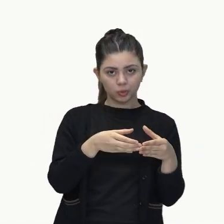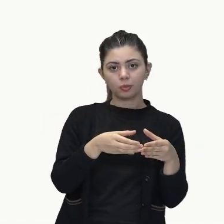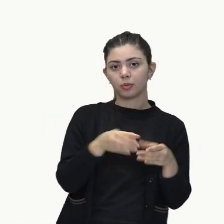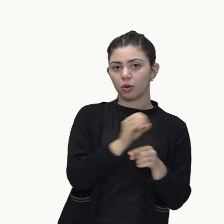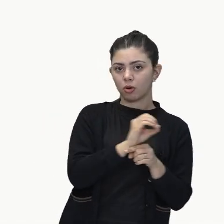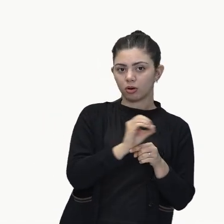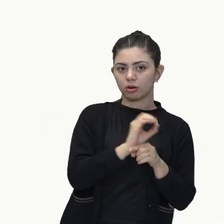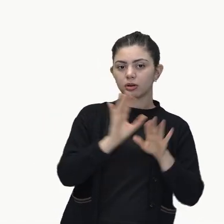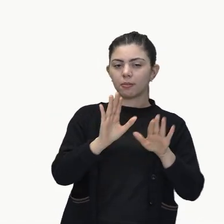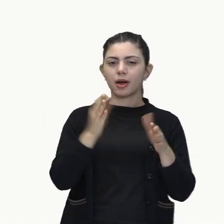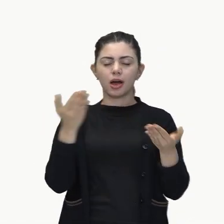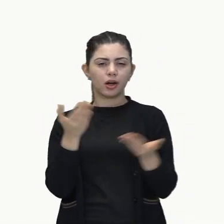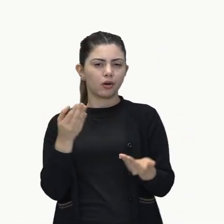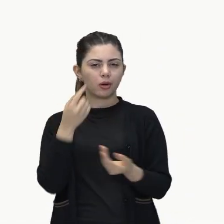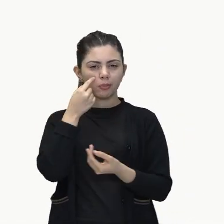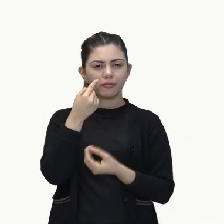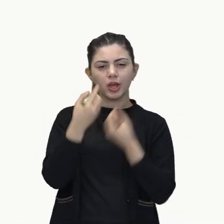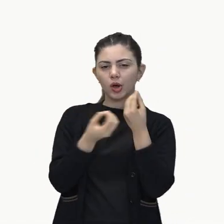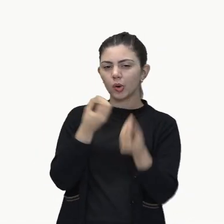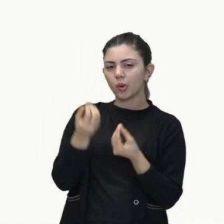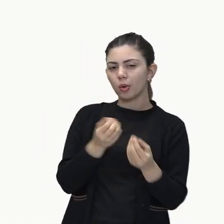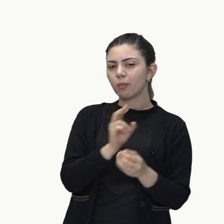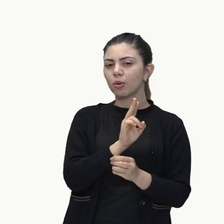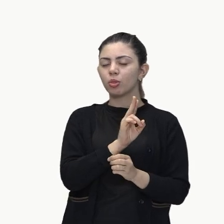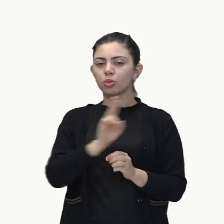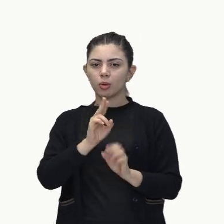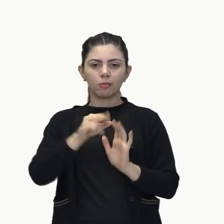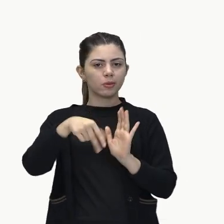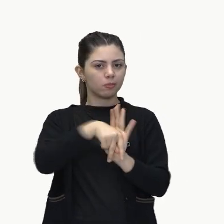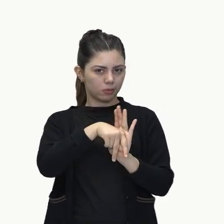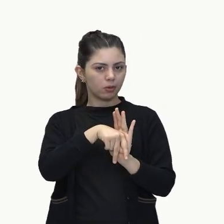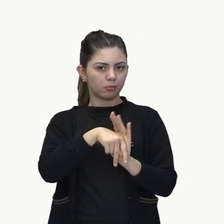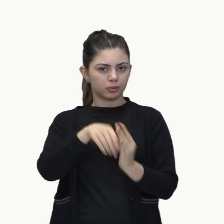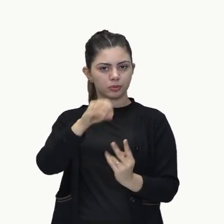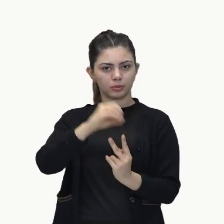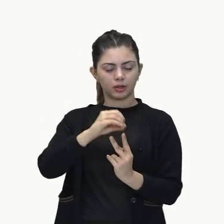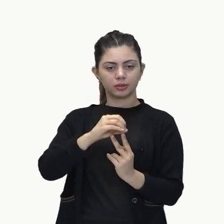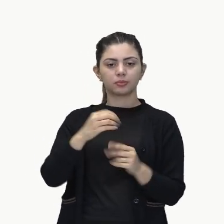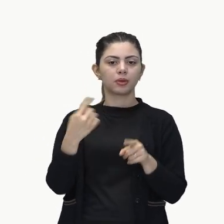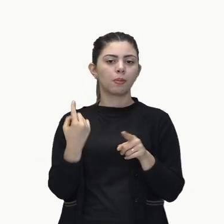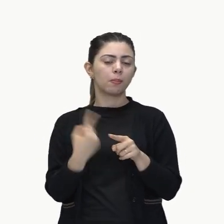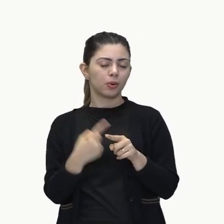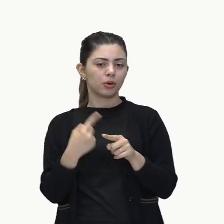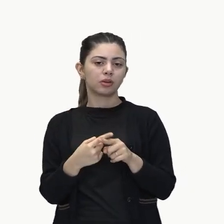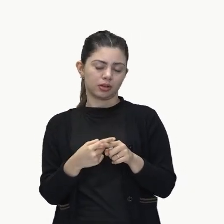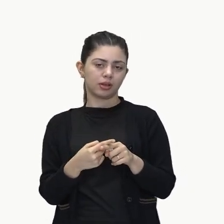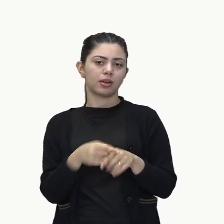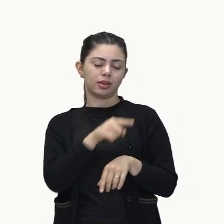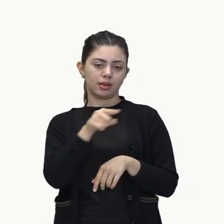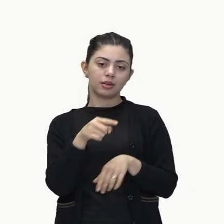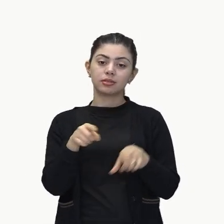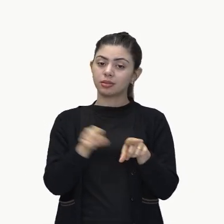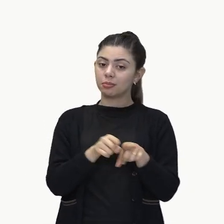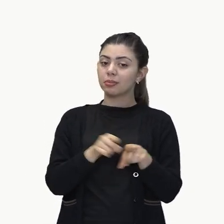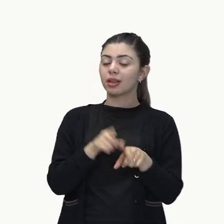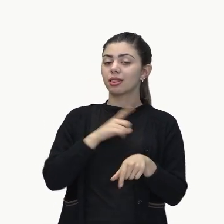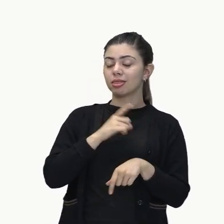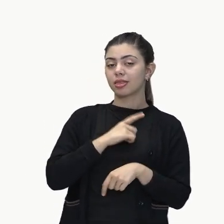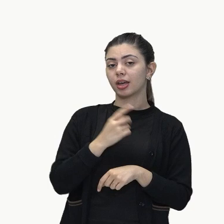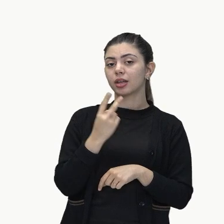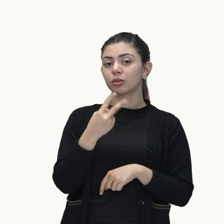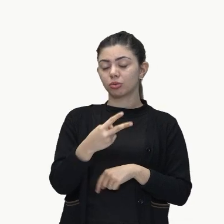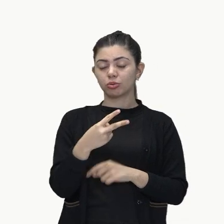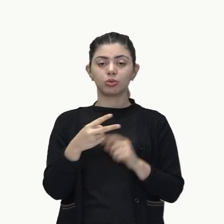a nomenclatura dos éteres, porque eles, assim como os álcools, eles também apresentam dois tipos